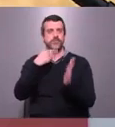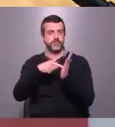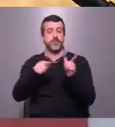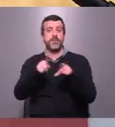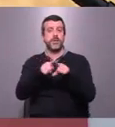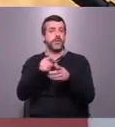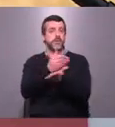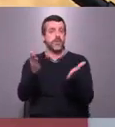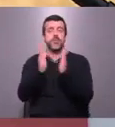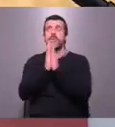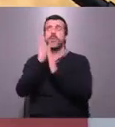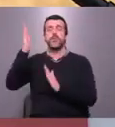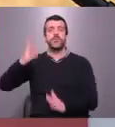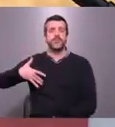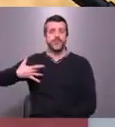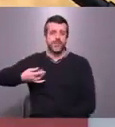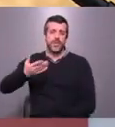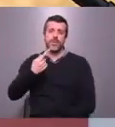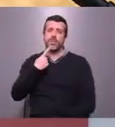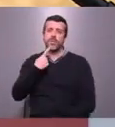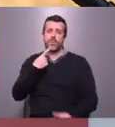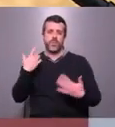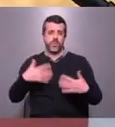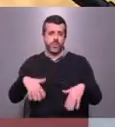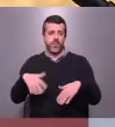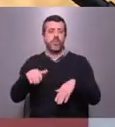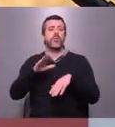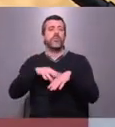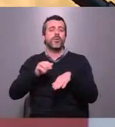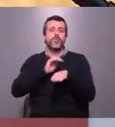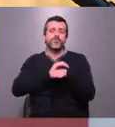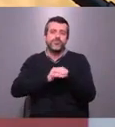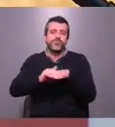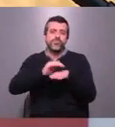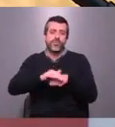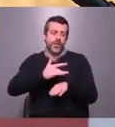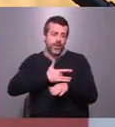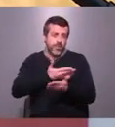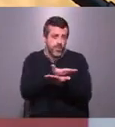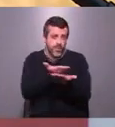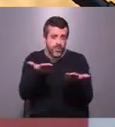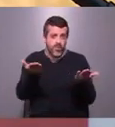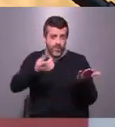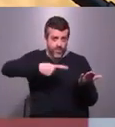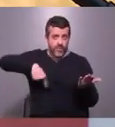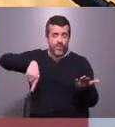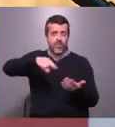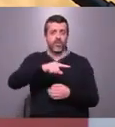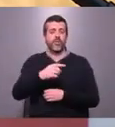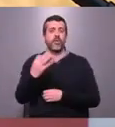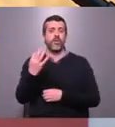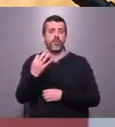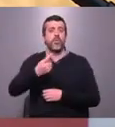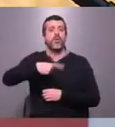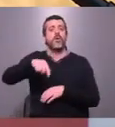que é rico em misericórdia, pela grande caridade com que nos amou, a nós, que